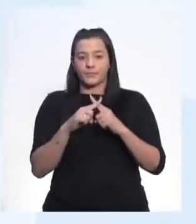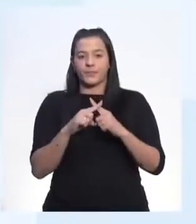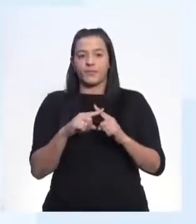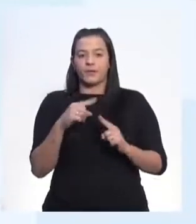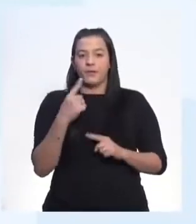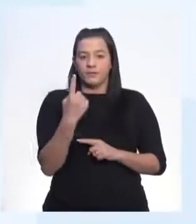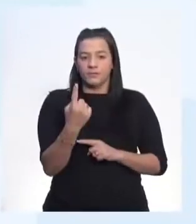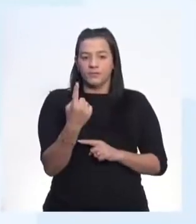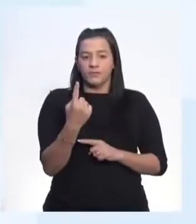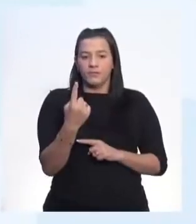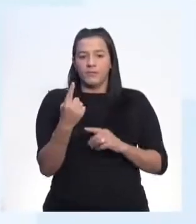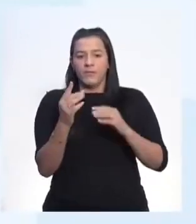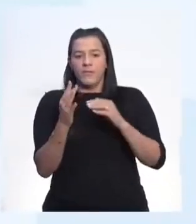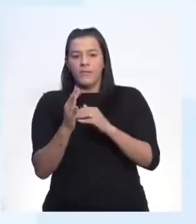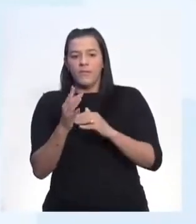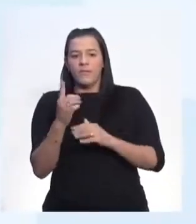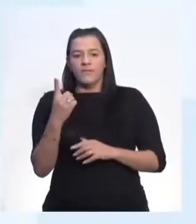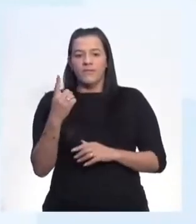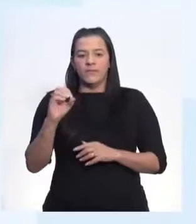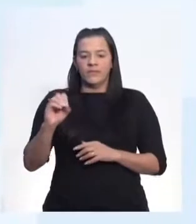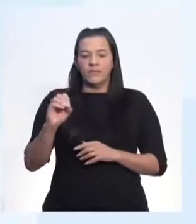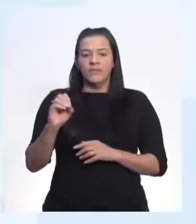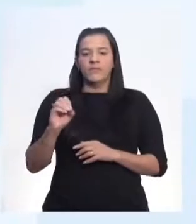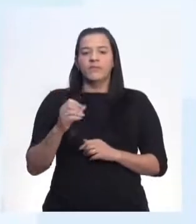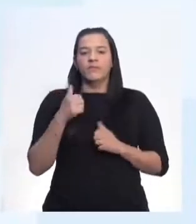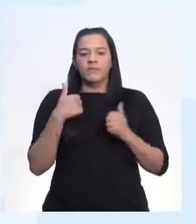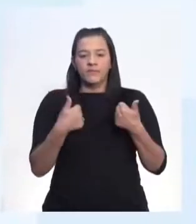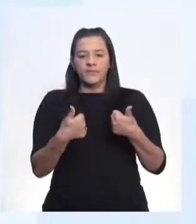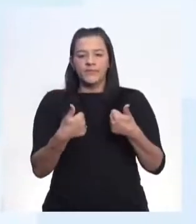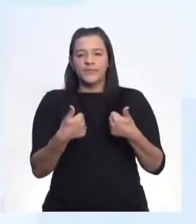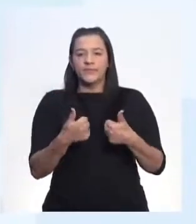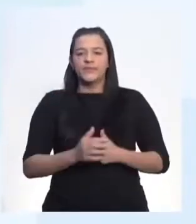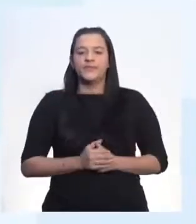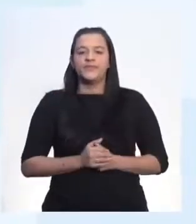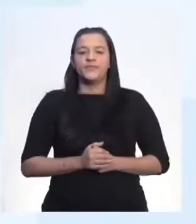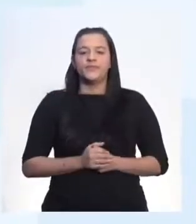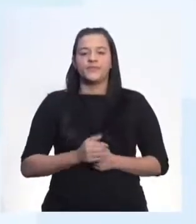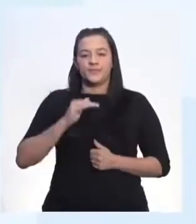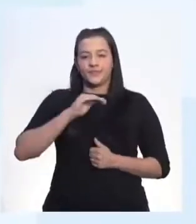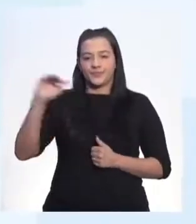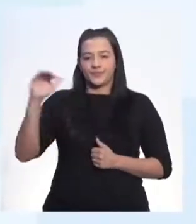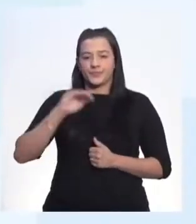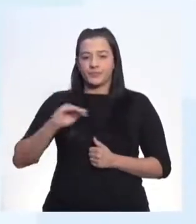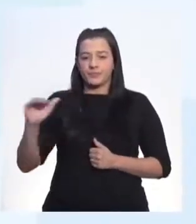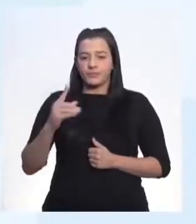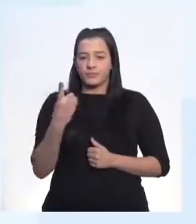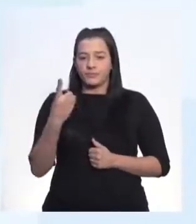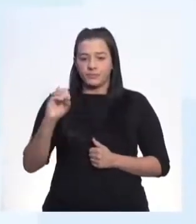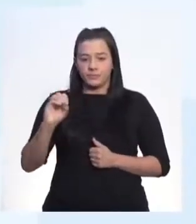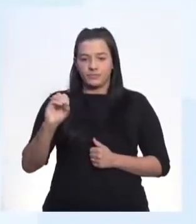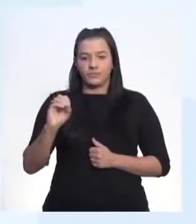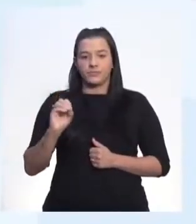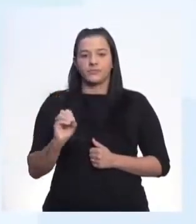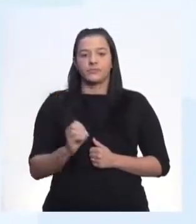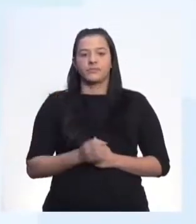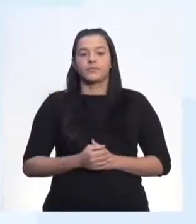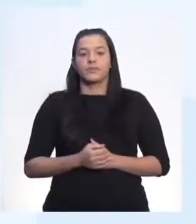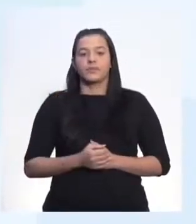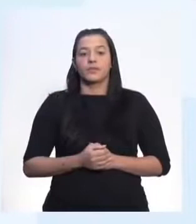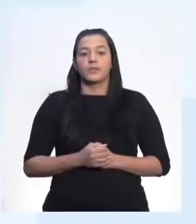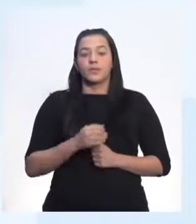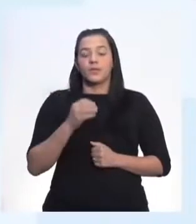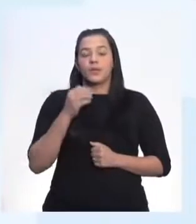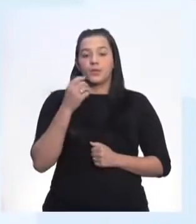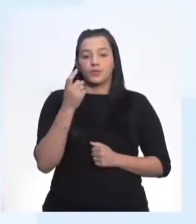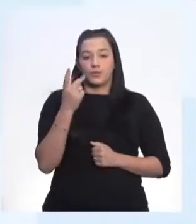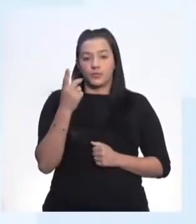e deixo o 10 fatorial para simplificar. Corto 10, simplifico 12 com o